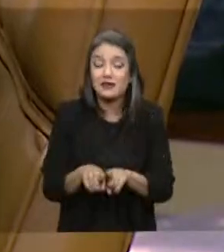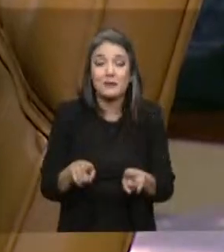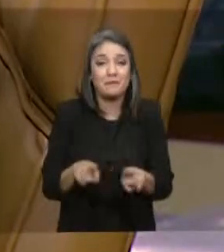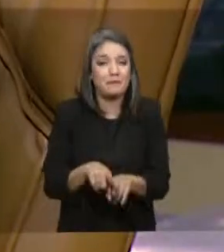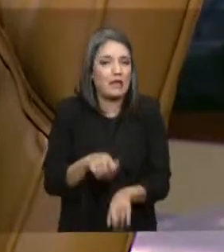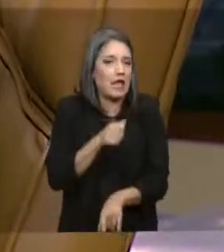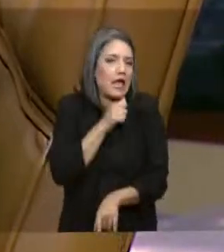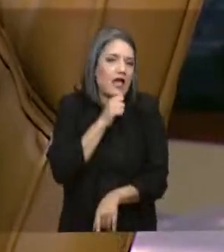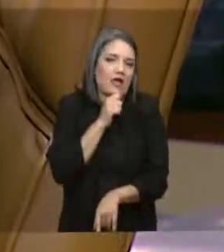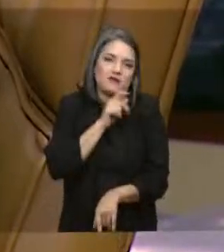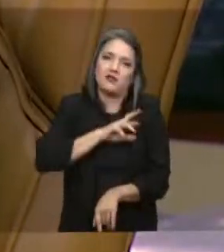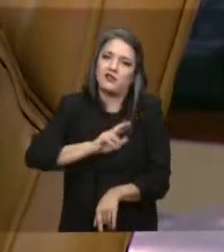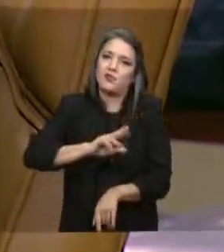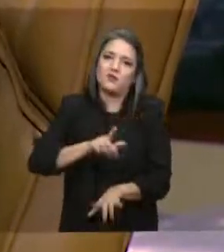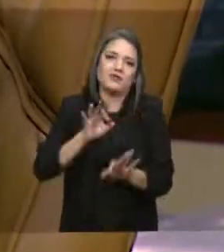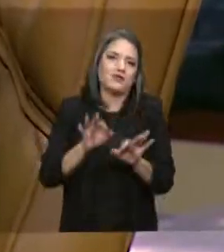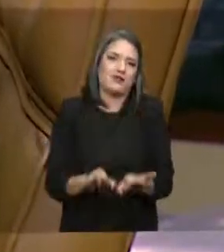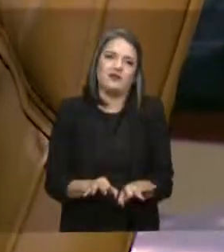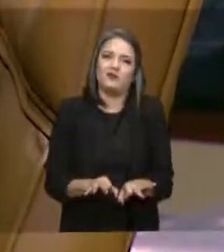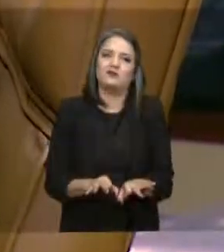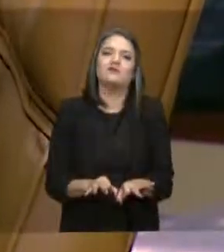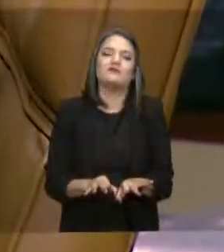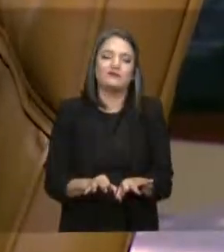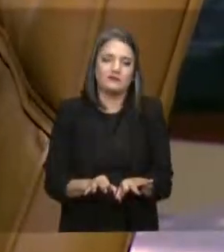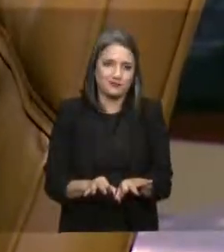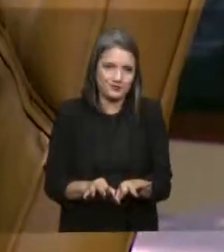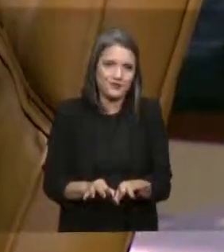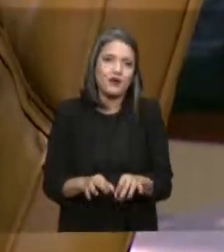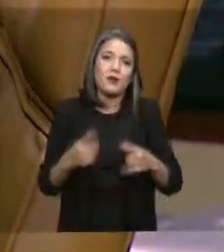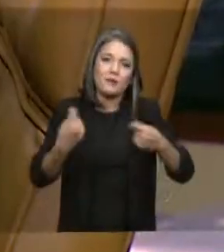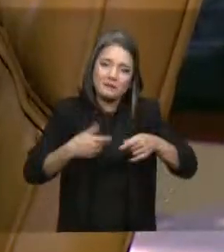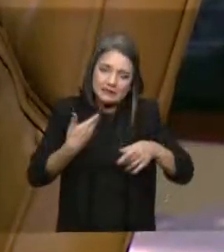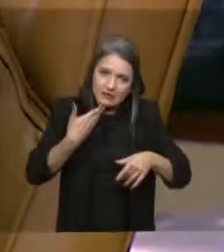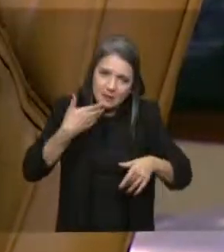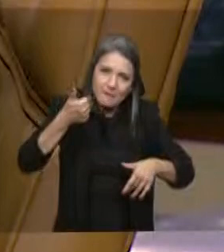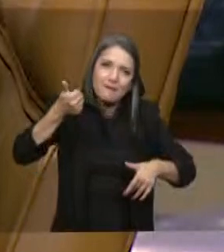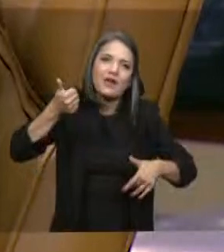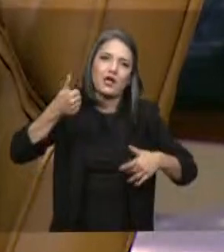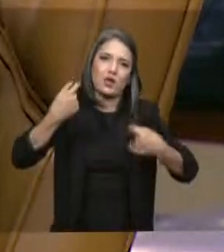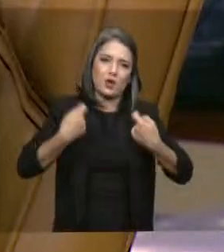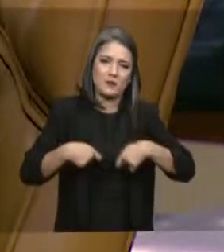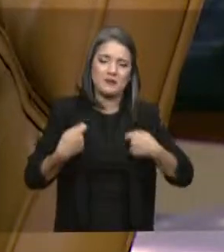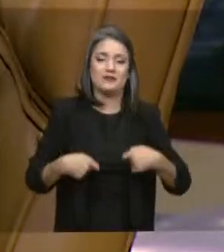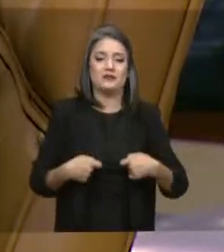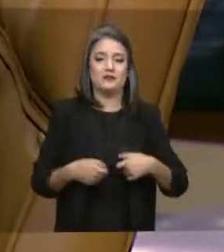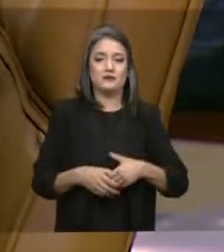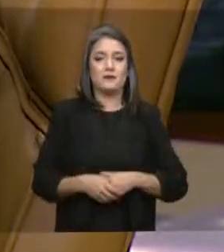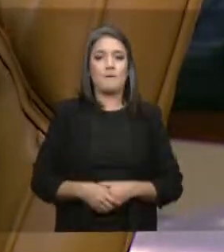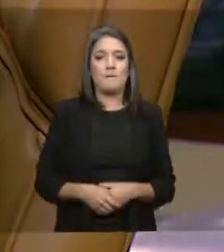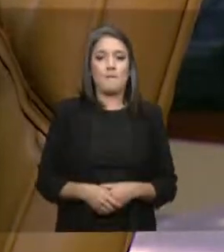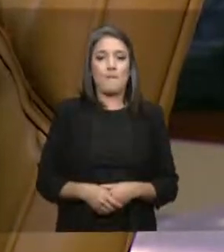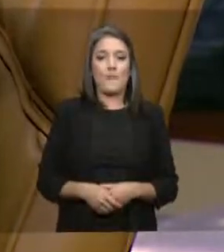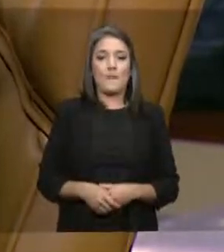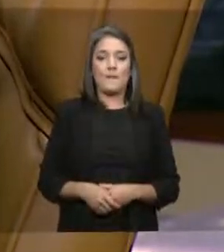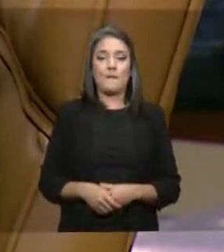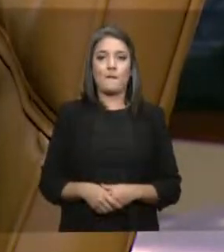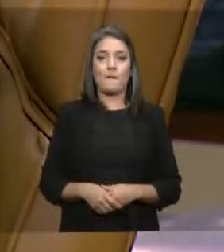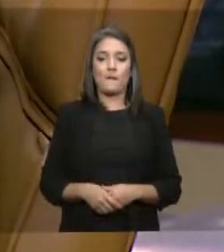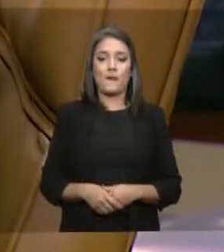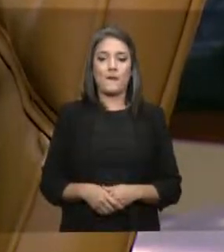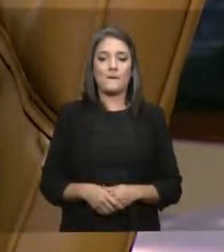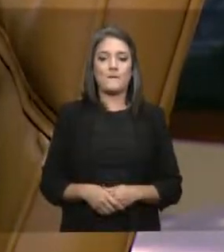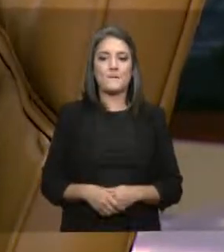que estamos muito distantes do mínimo que se espera nessa Seara e se me permite